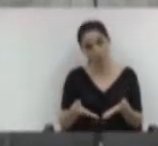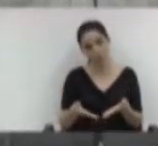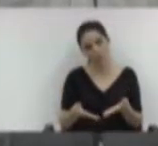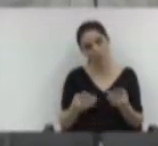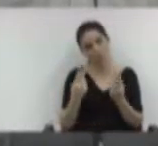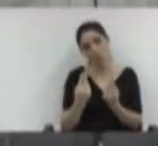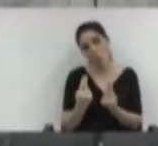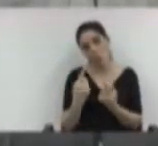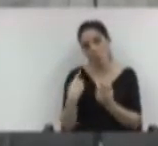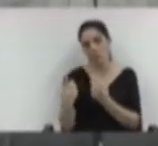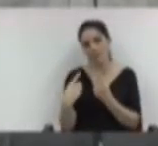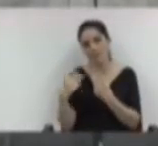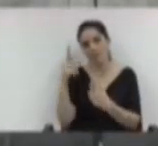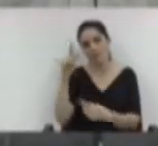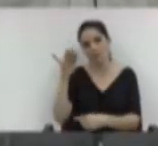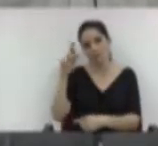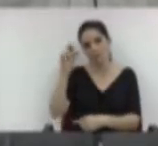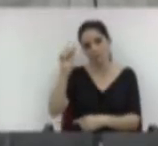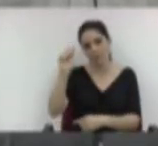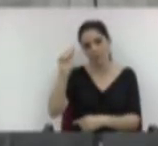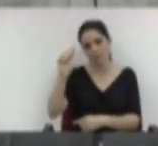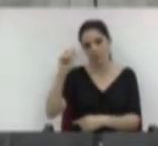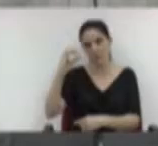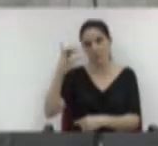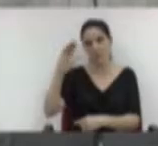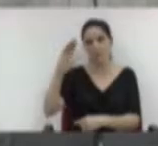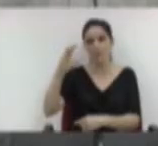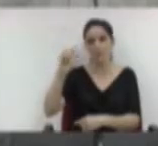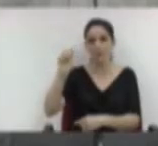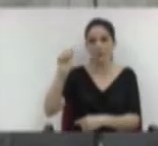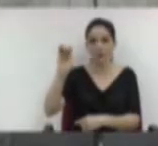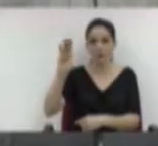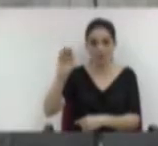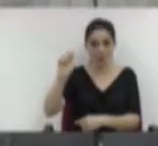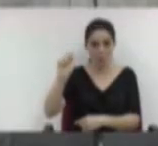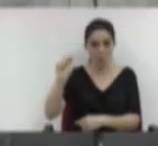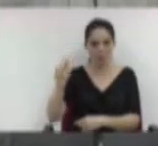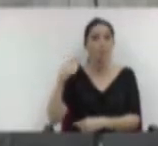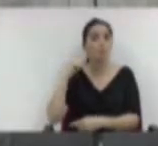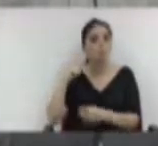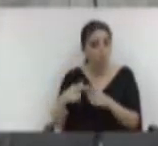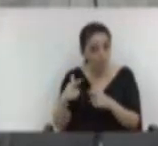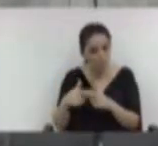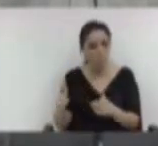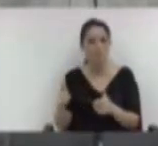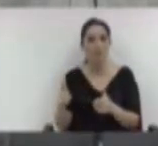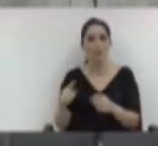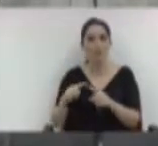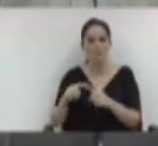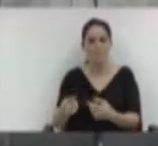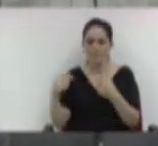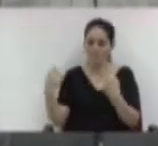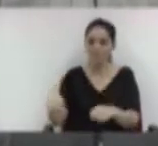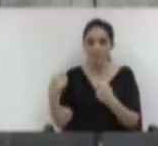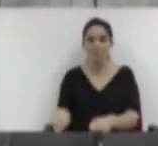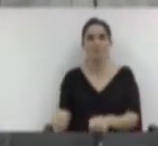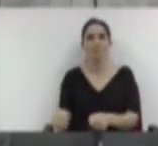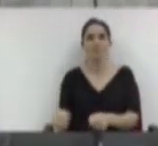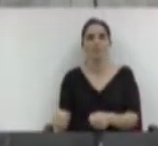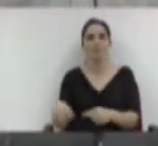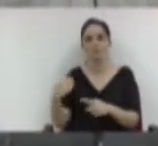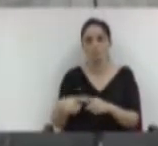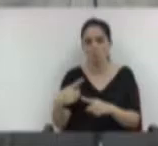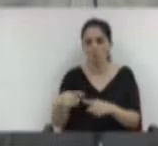Avenida Piracicaba está passando por transtornos, mas é um transtorno necessário. É um transtorno que tem o planejamento de